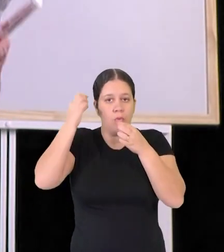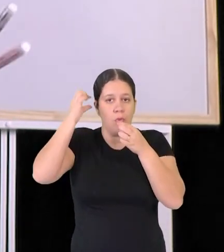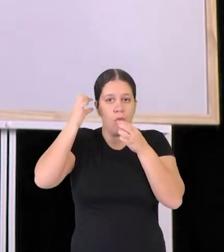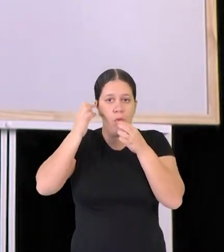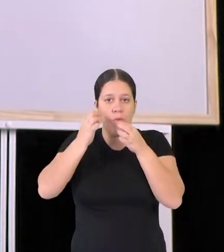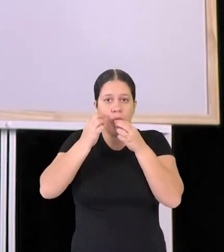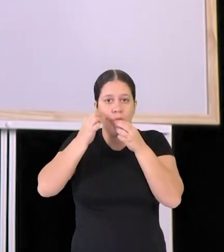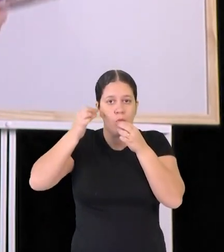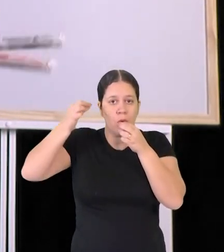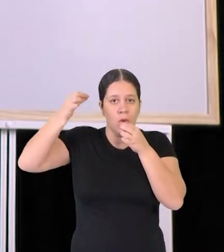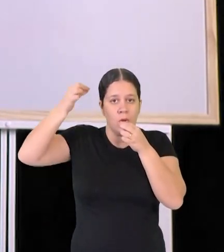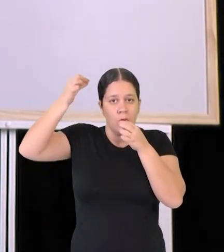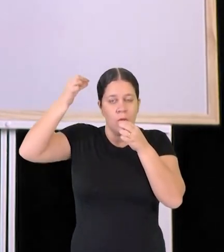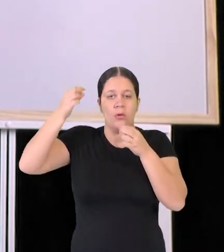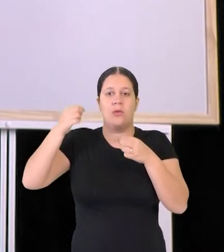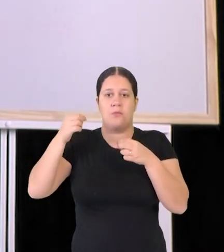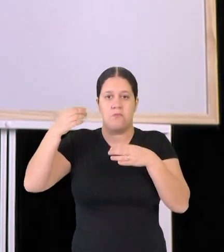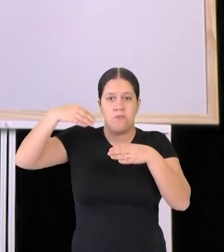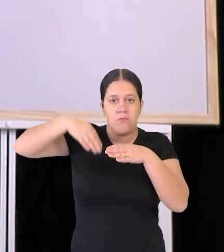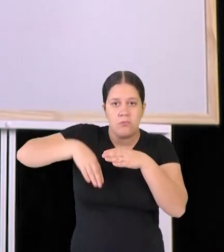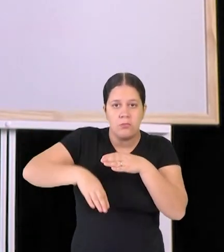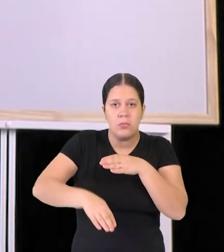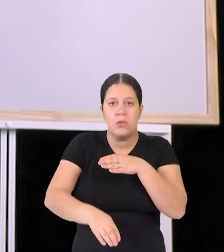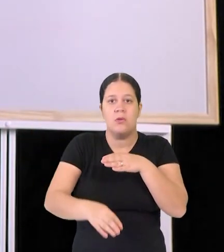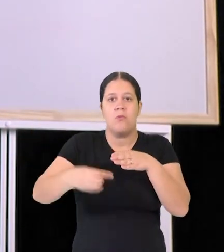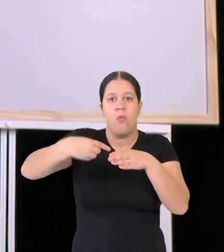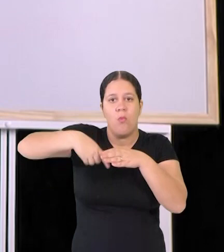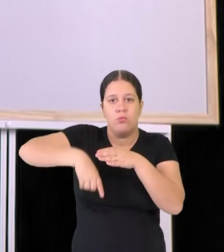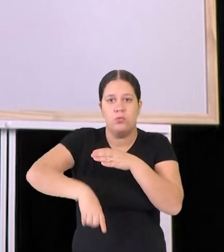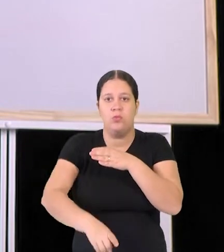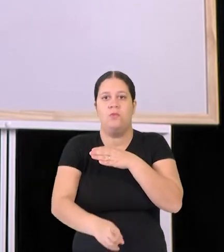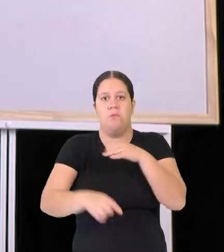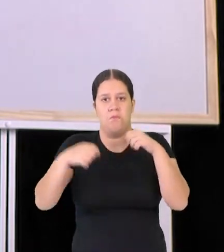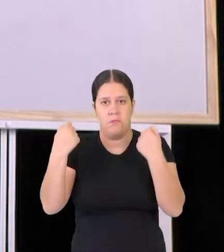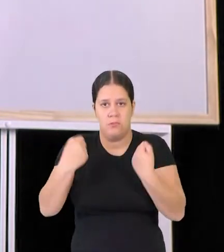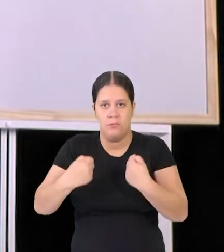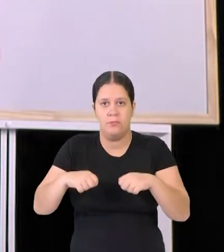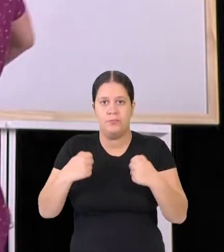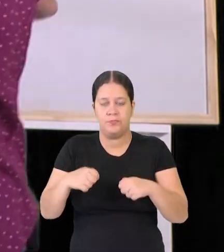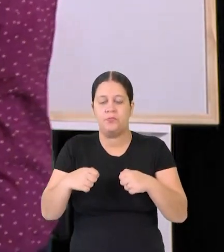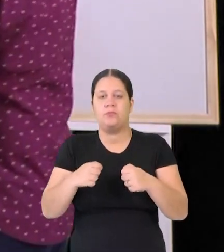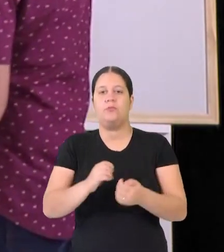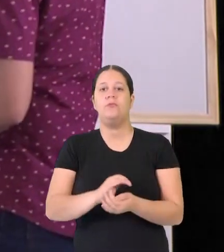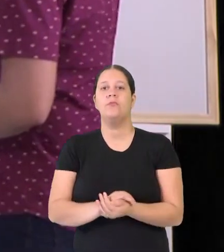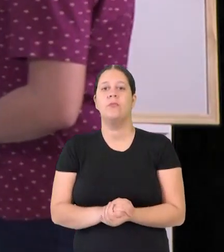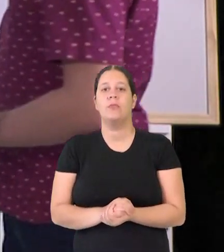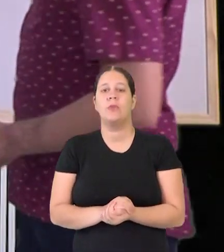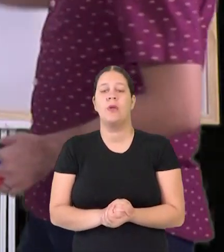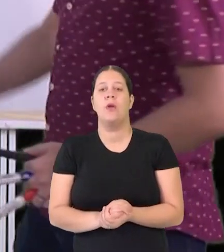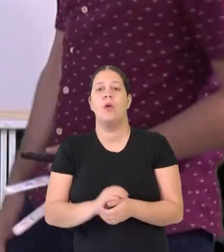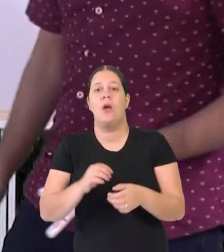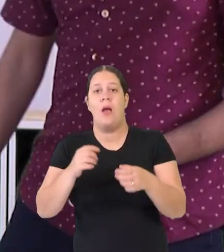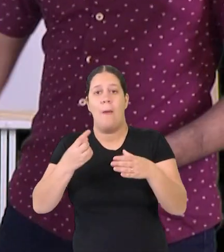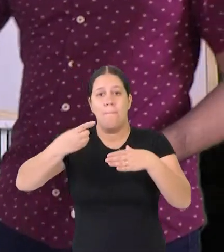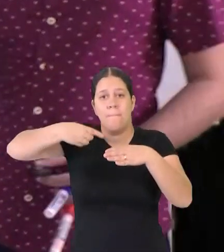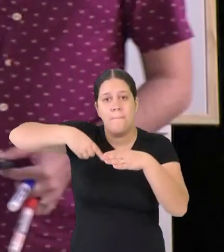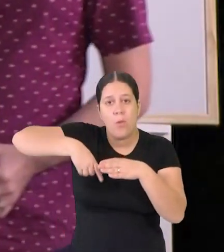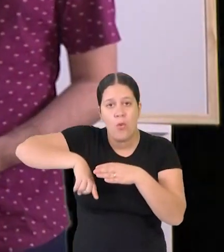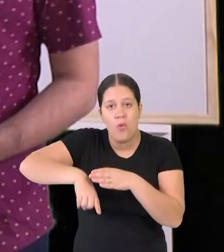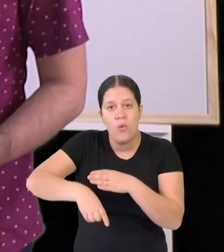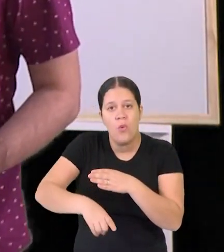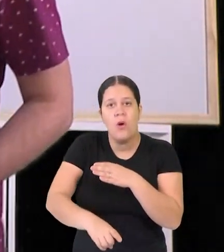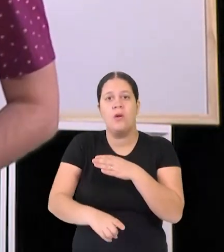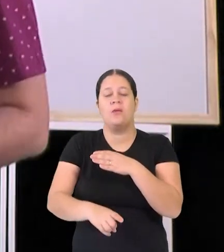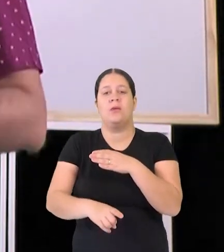e não somente, claro, o cilindro de oxigênio para que ele possa respirar. Beleza? Então, veja aqui, a profundidade é